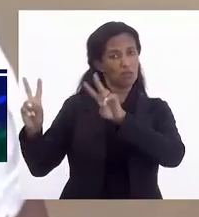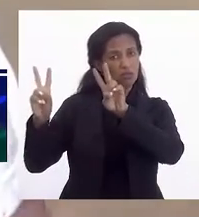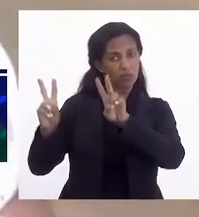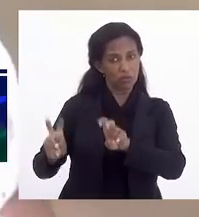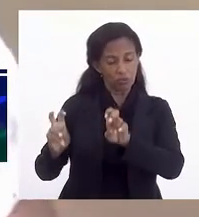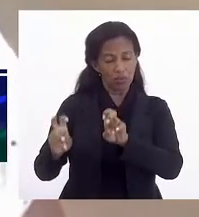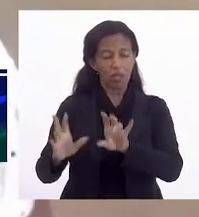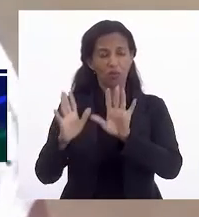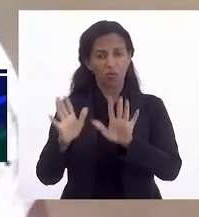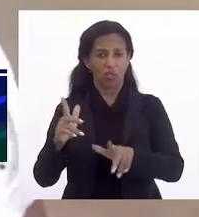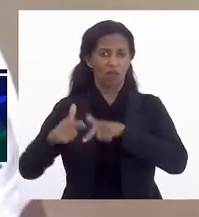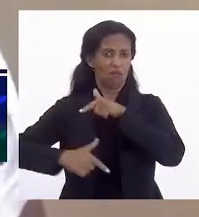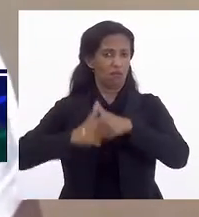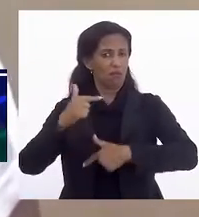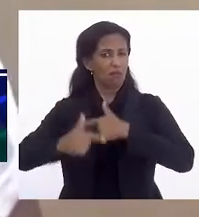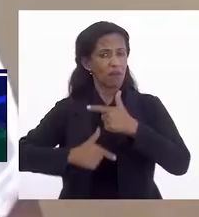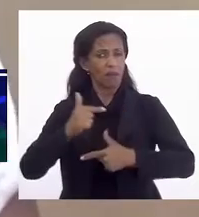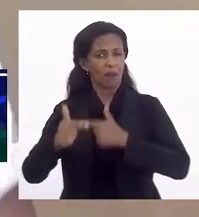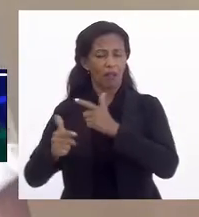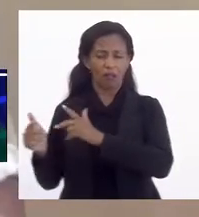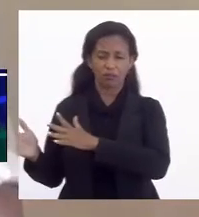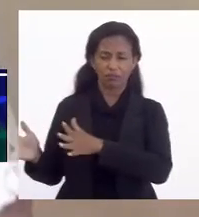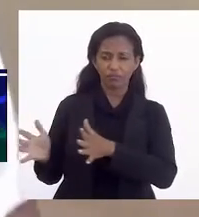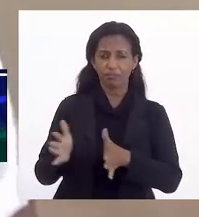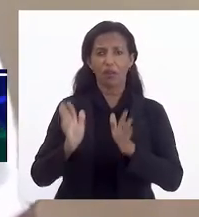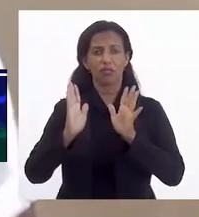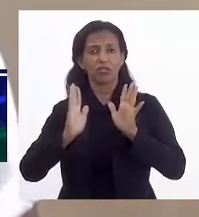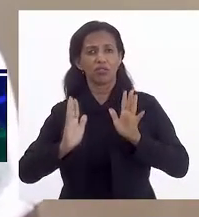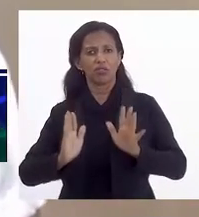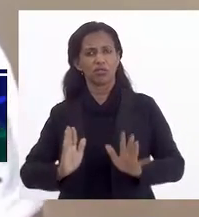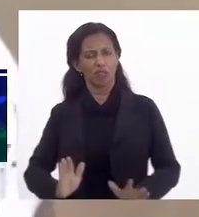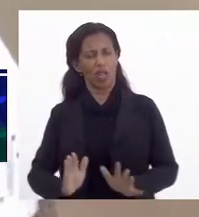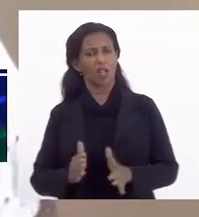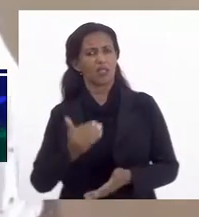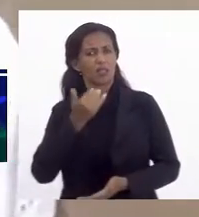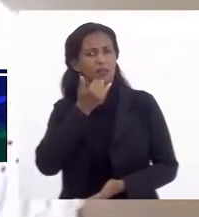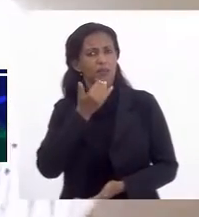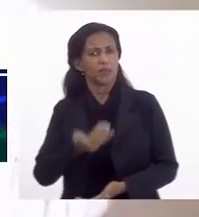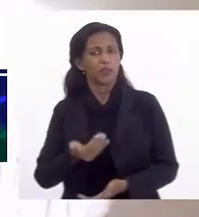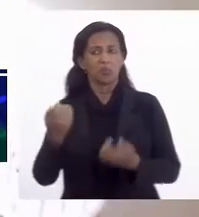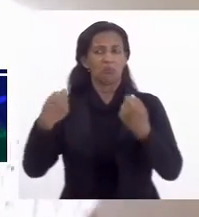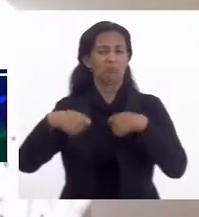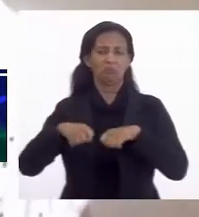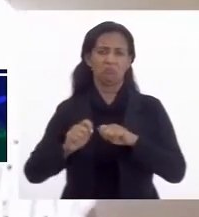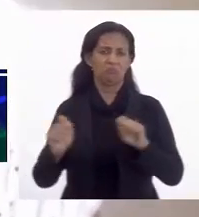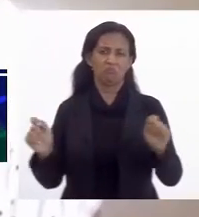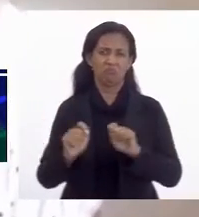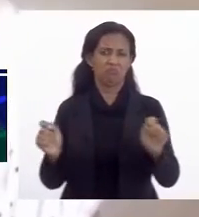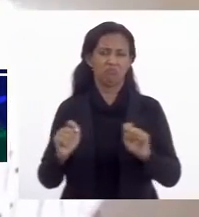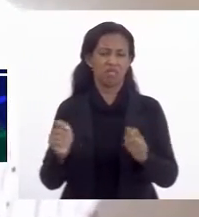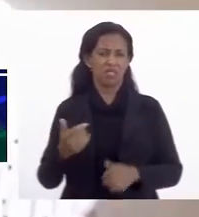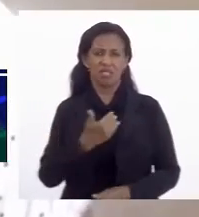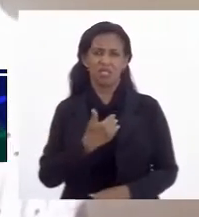foi bastante trabalhado aqui e, sendo uma das recomendações, não carece de uma nova audiência pública sobre o